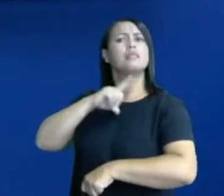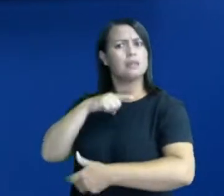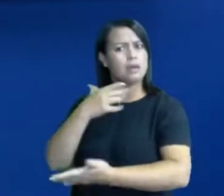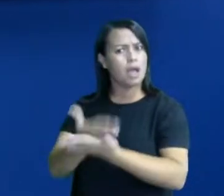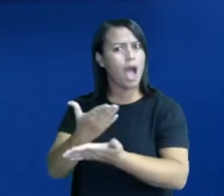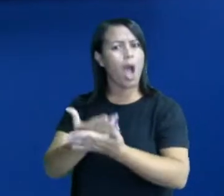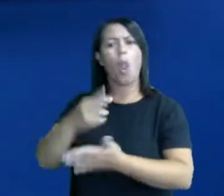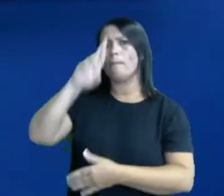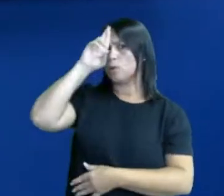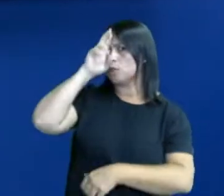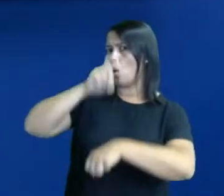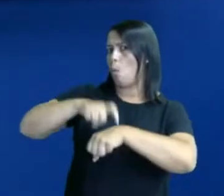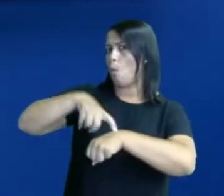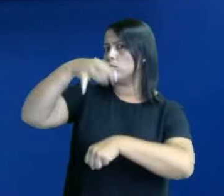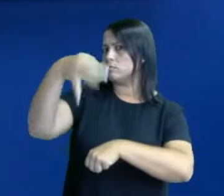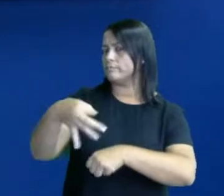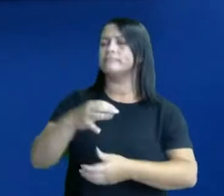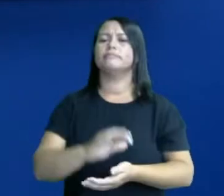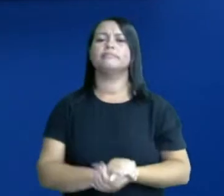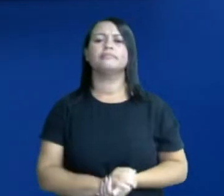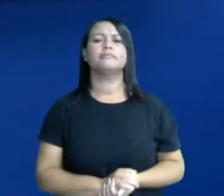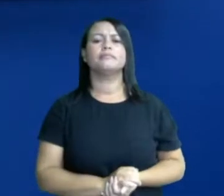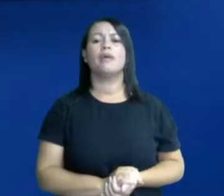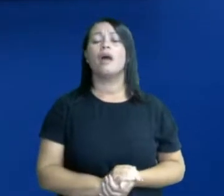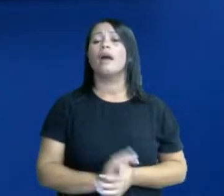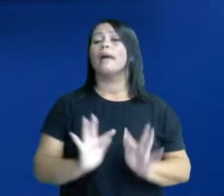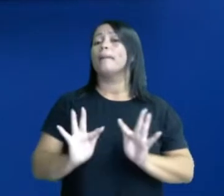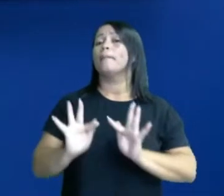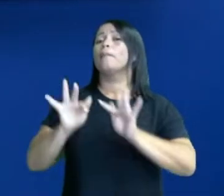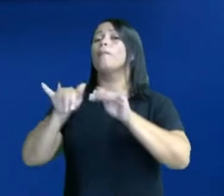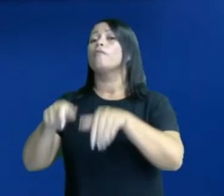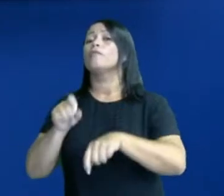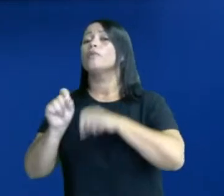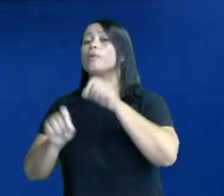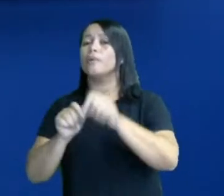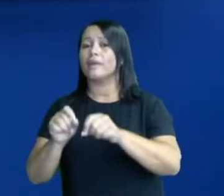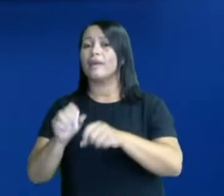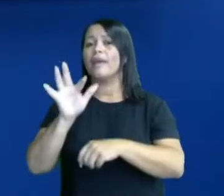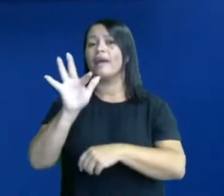sua aula naquele dia. Por